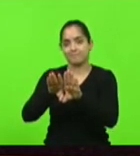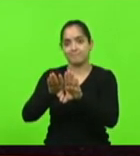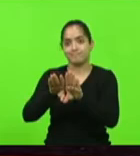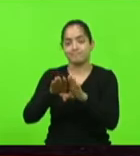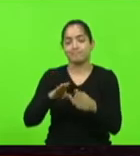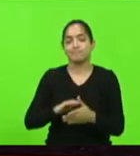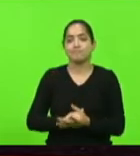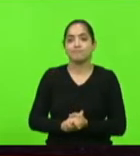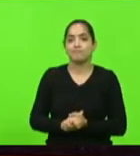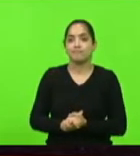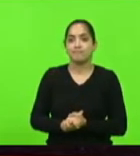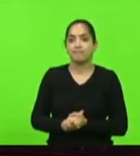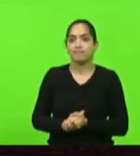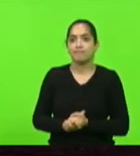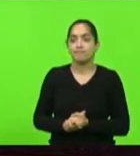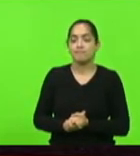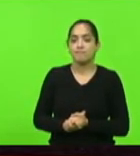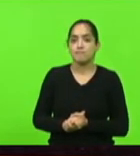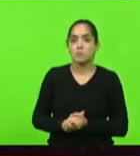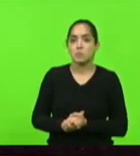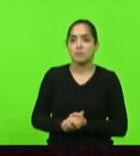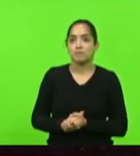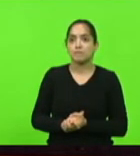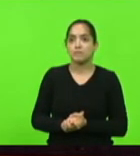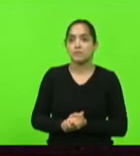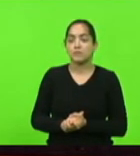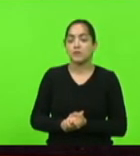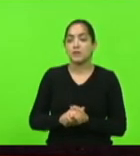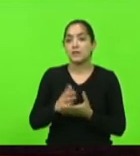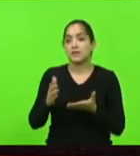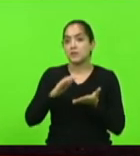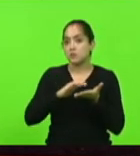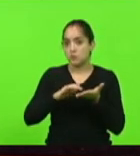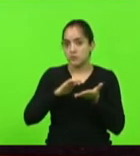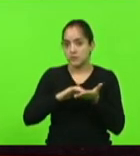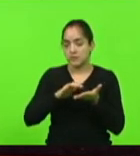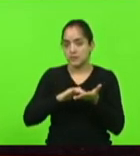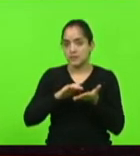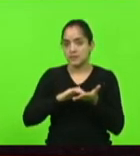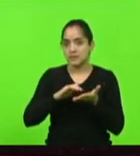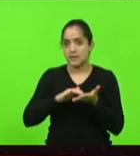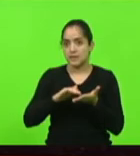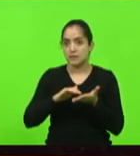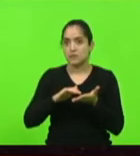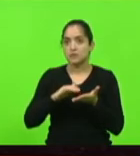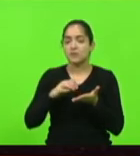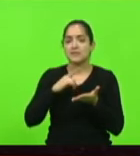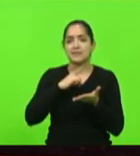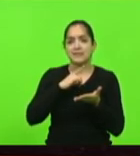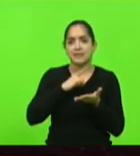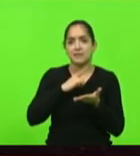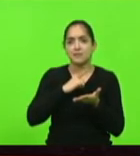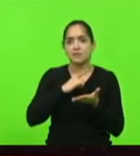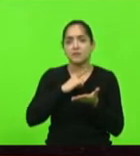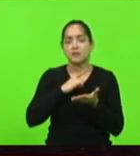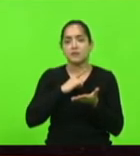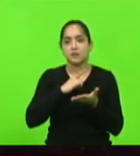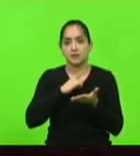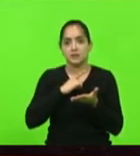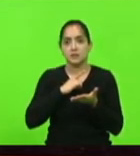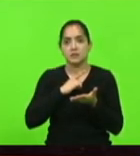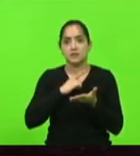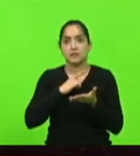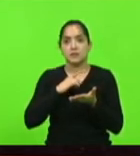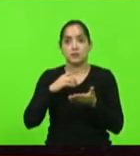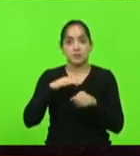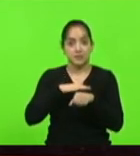interditadas. Então, o secretário, e teve um certo momento, numa dessas